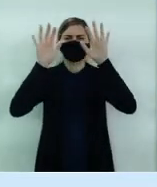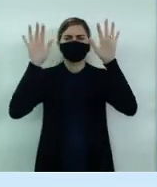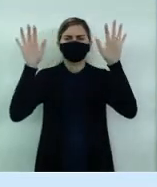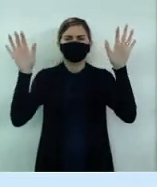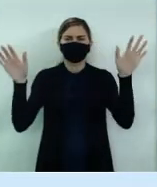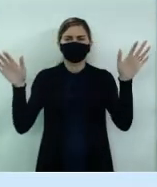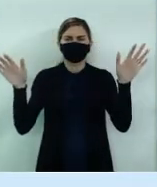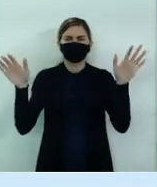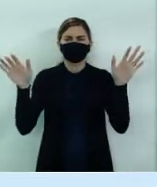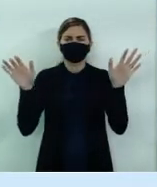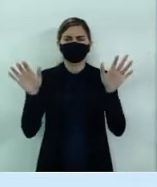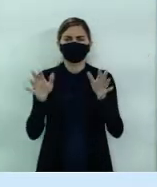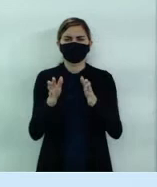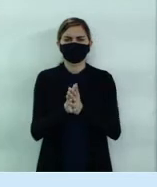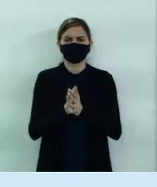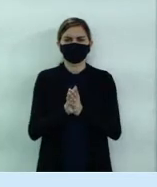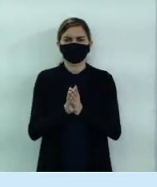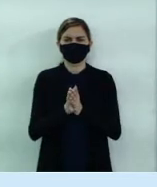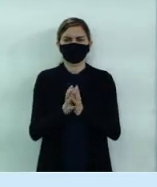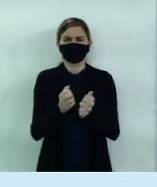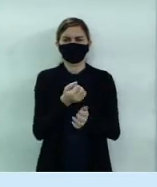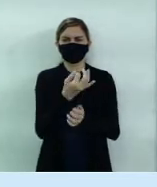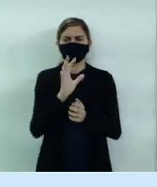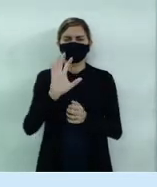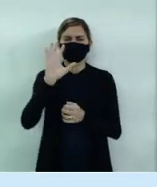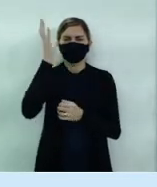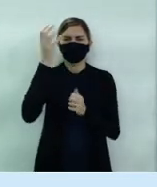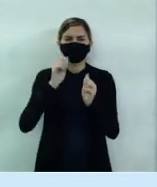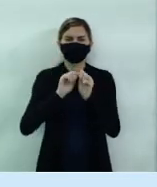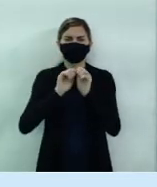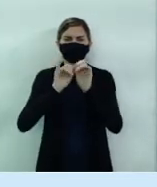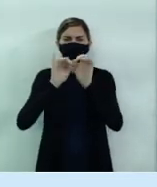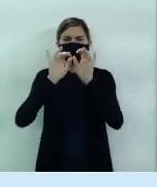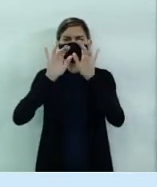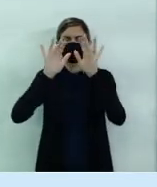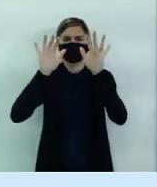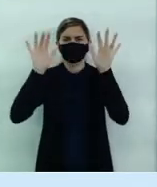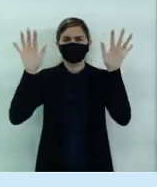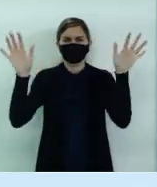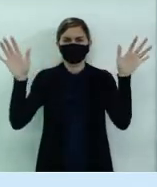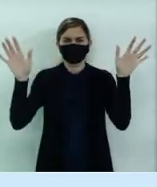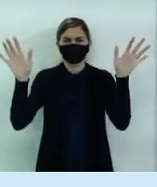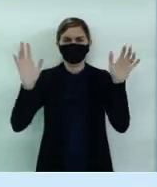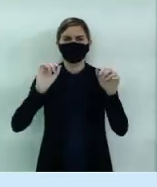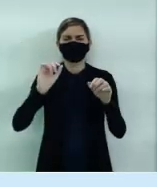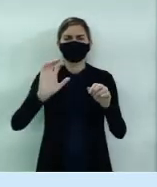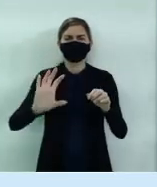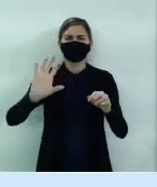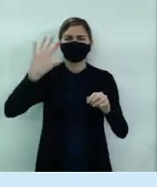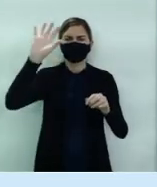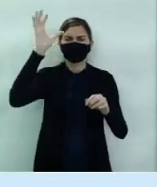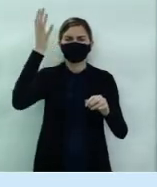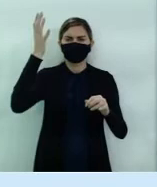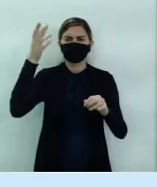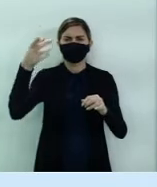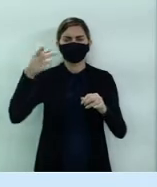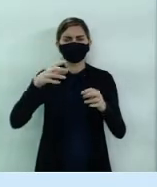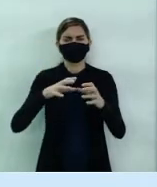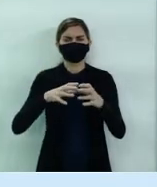gás. Quando ocorre a liberação desse gás aí, né, o que é que vai acontecer com essa bolinha